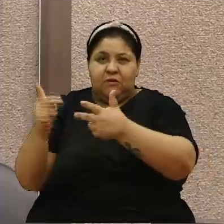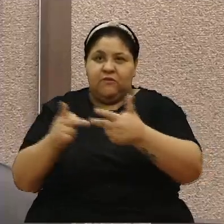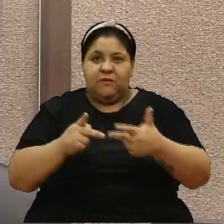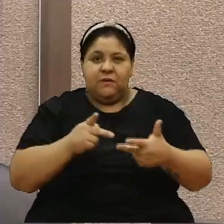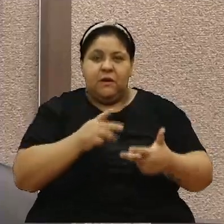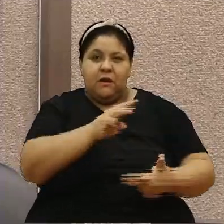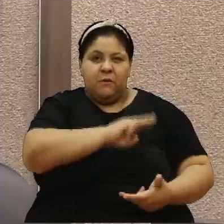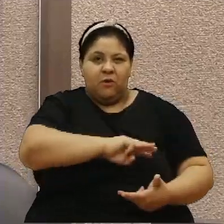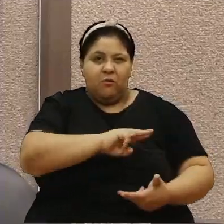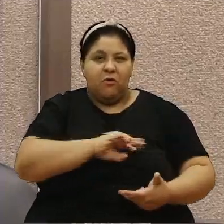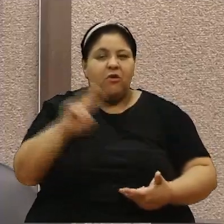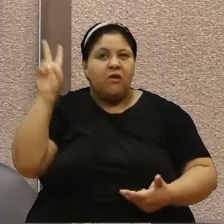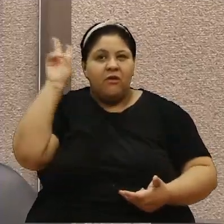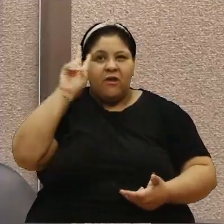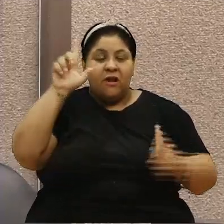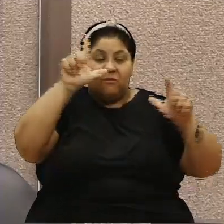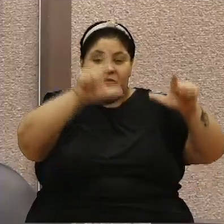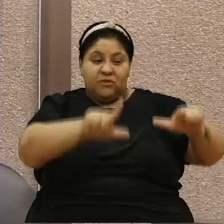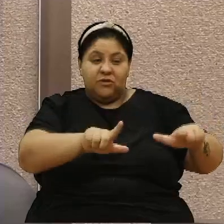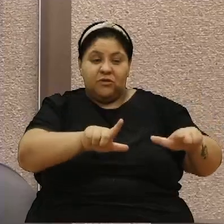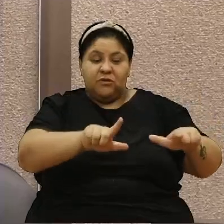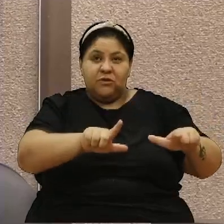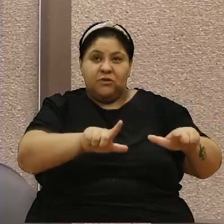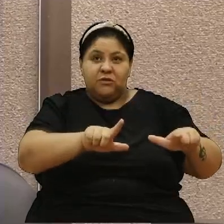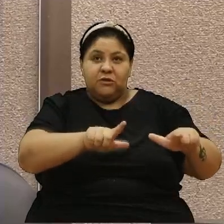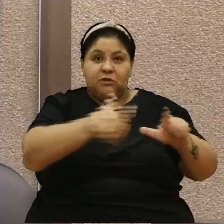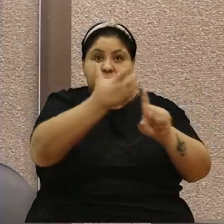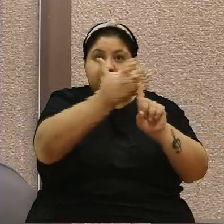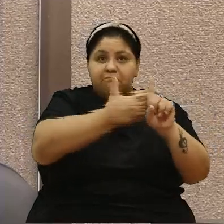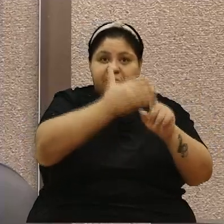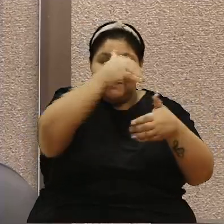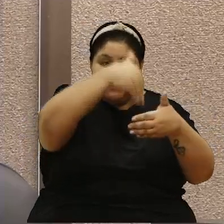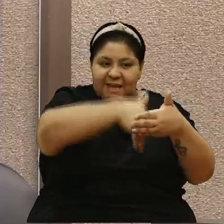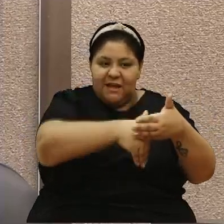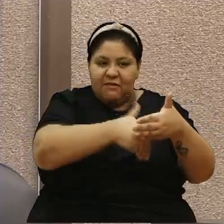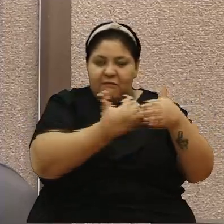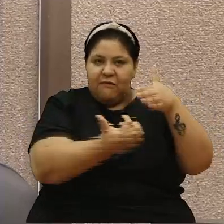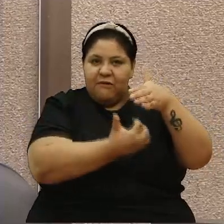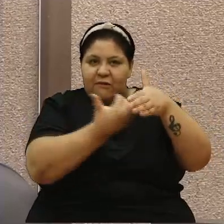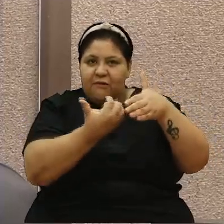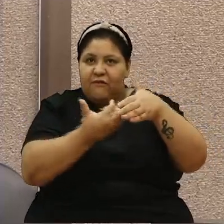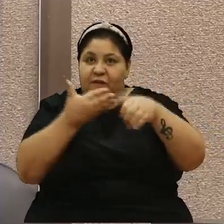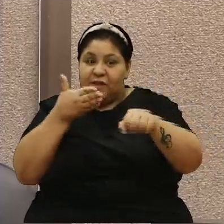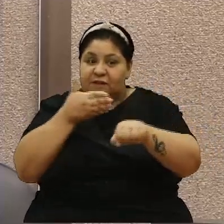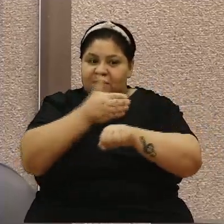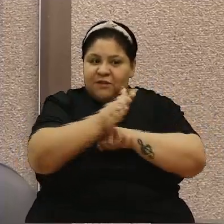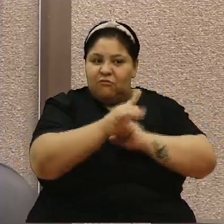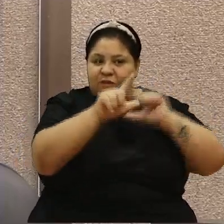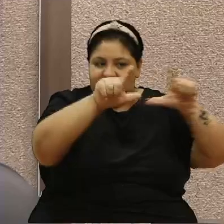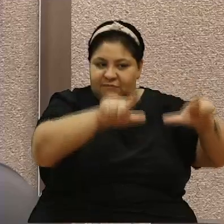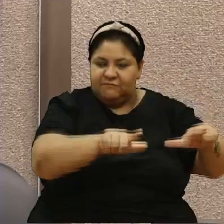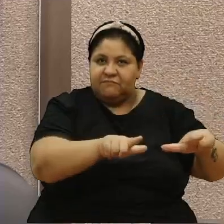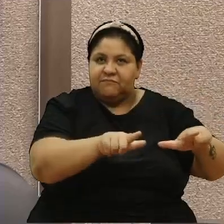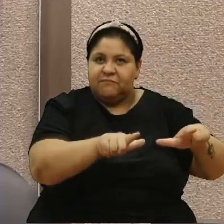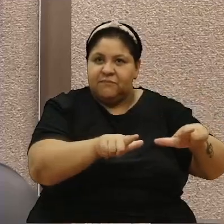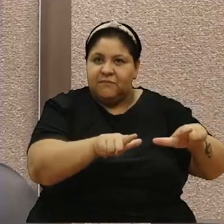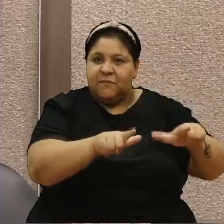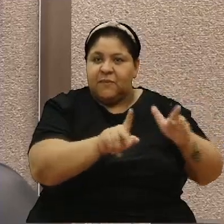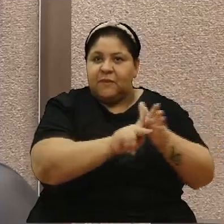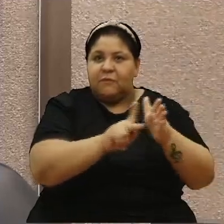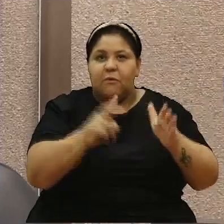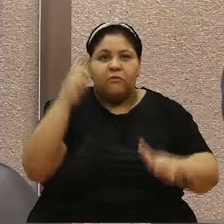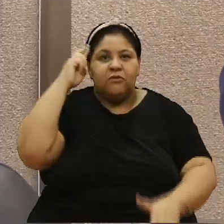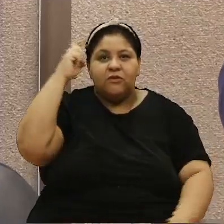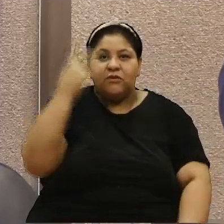setor de pessoas com deficiência. E quando adentramos aquele setor, até os próprios diretores